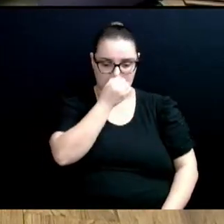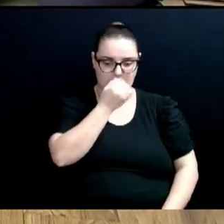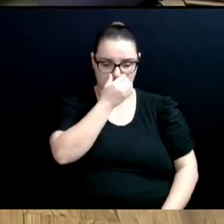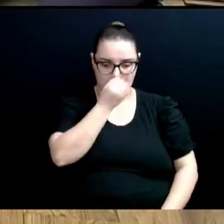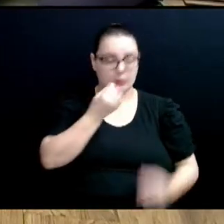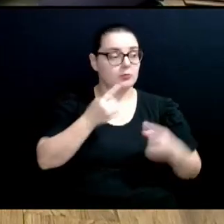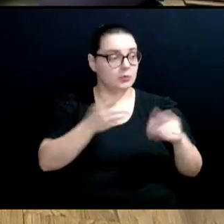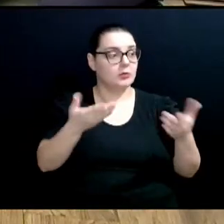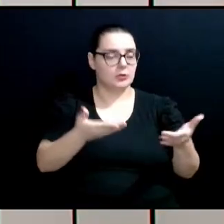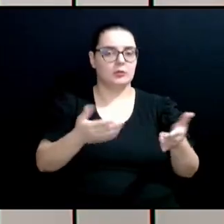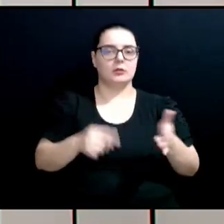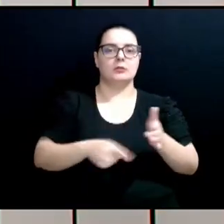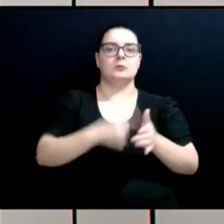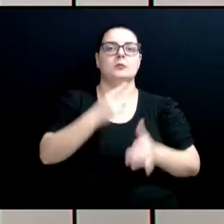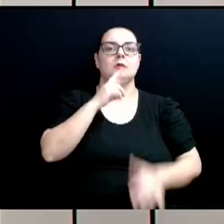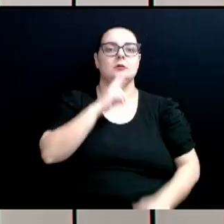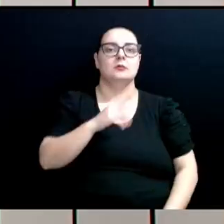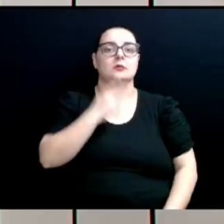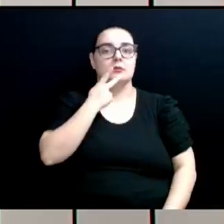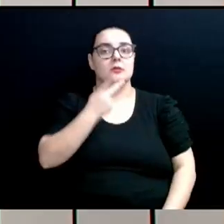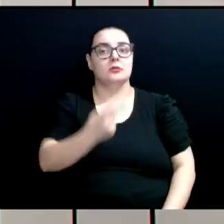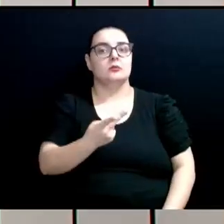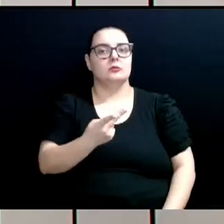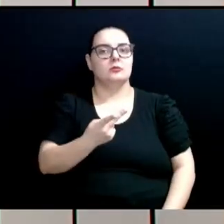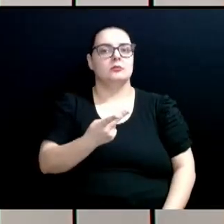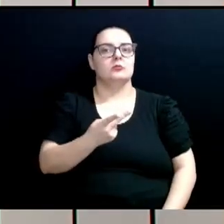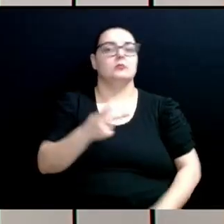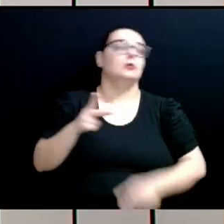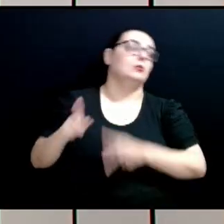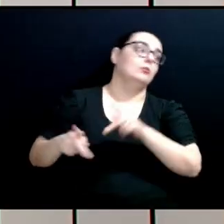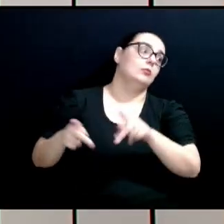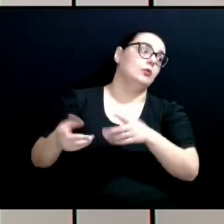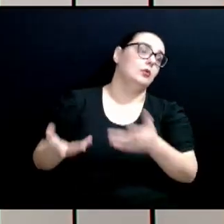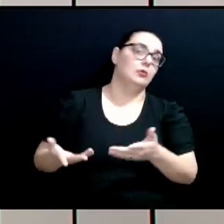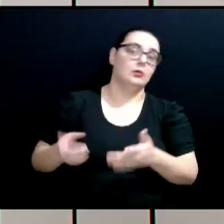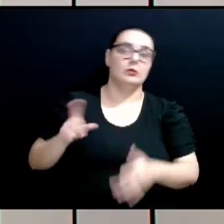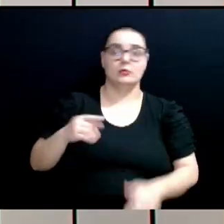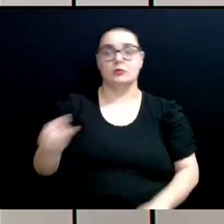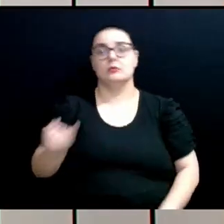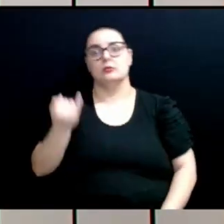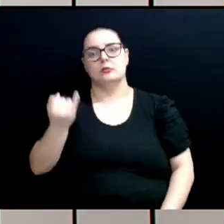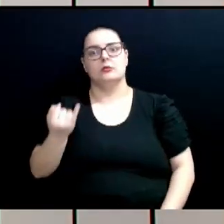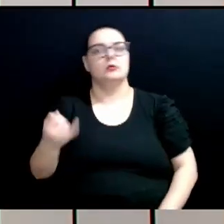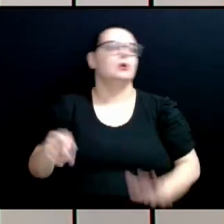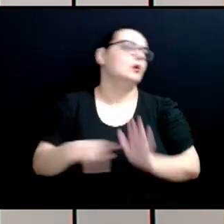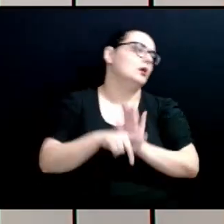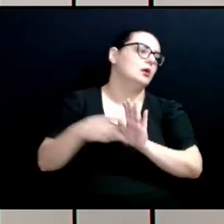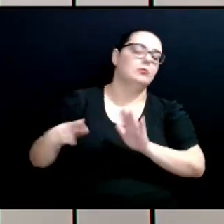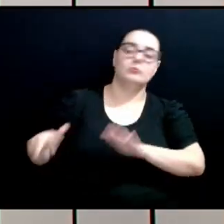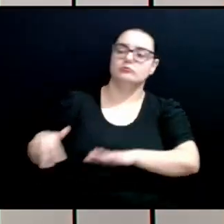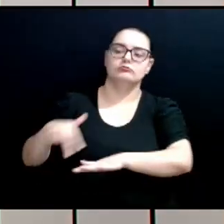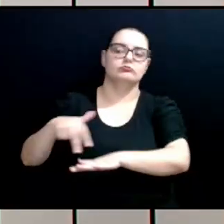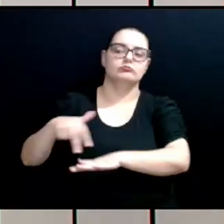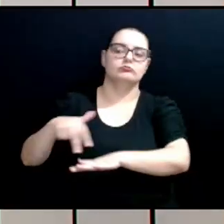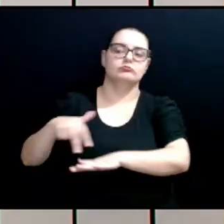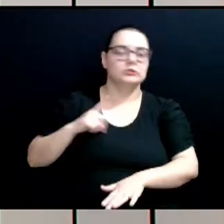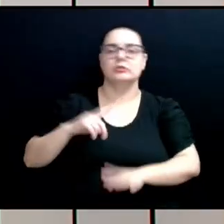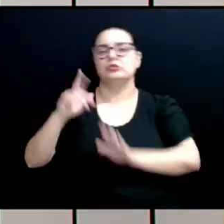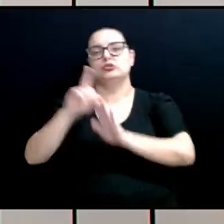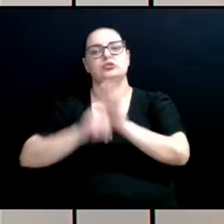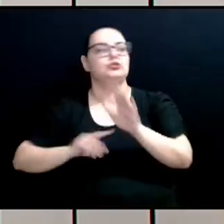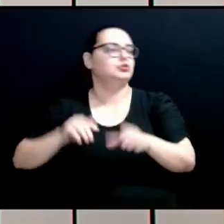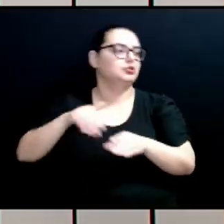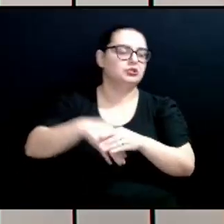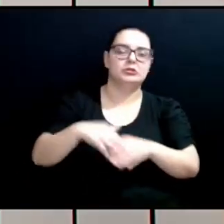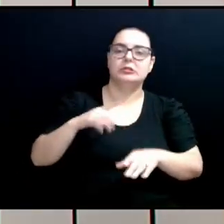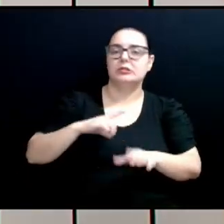primeira resposta você falou sobre o povo, né? Que é muito importante ele ser este protagonista, ele tem o direito de votar, ele tem o direito de